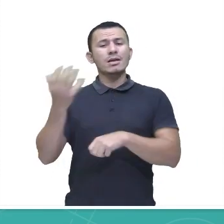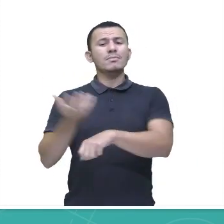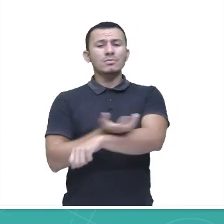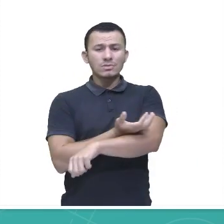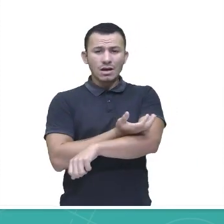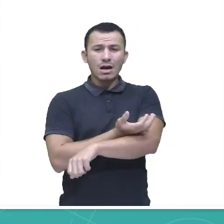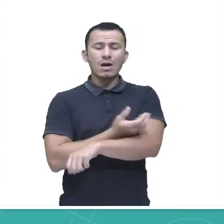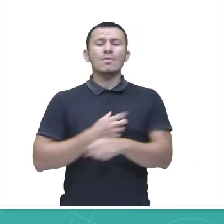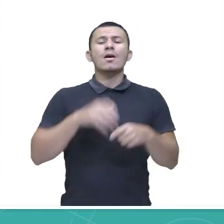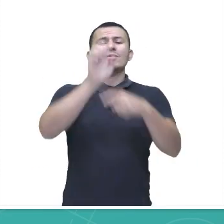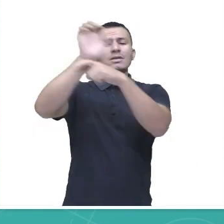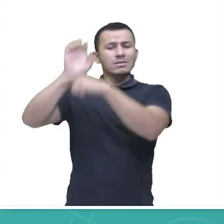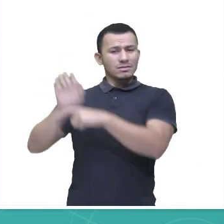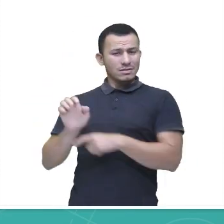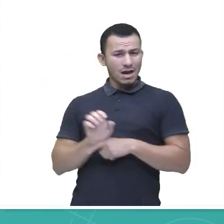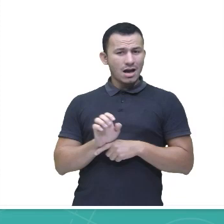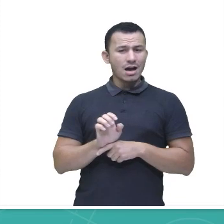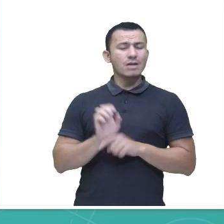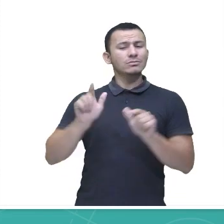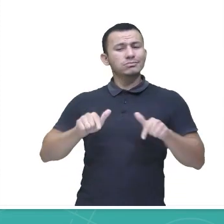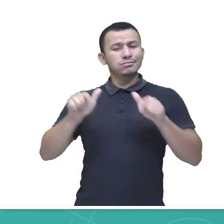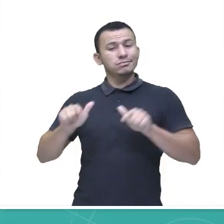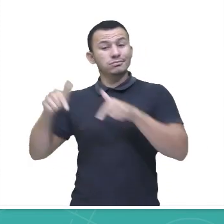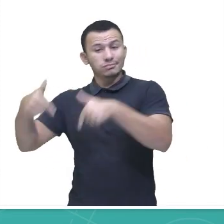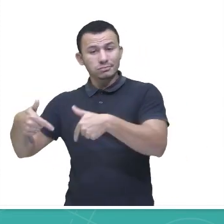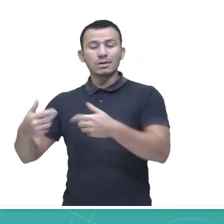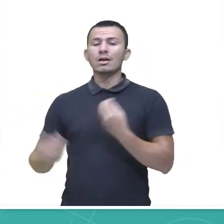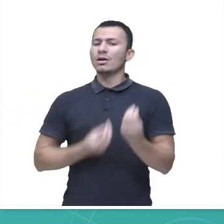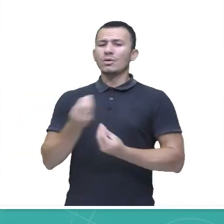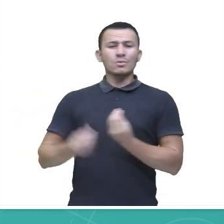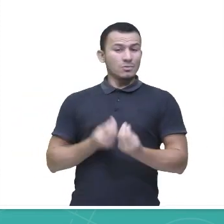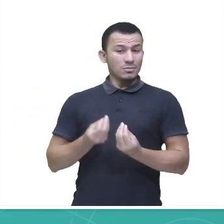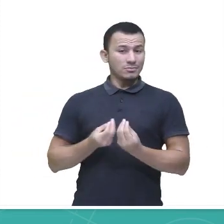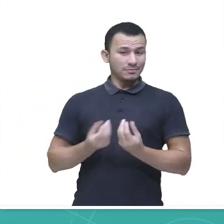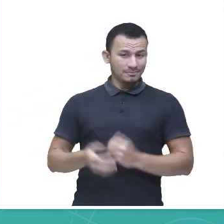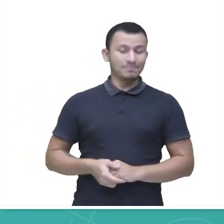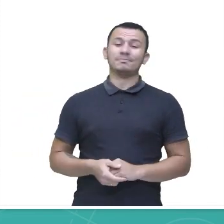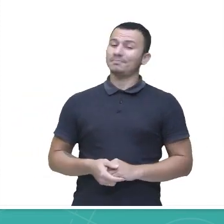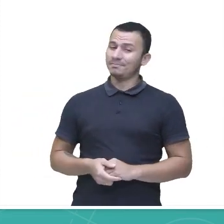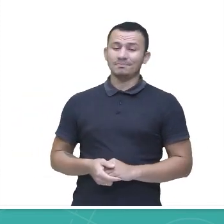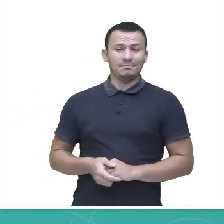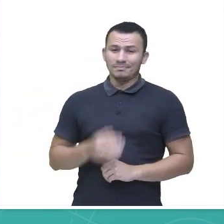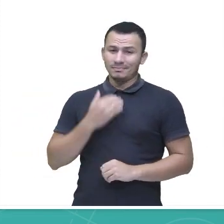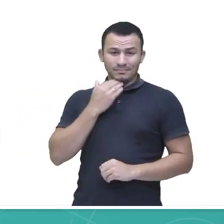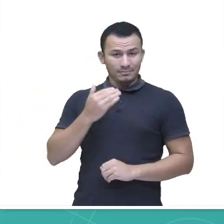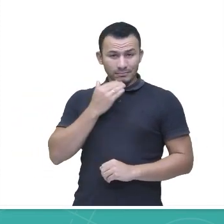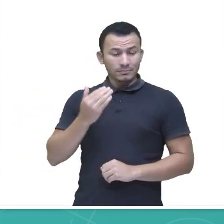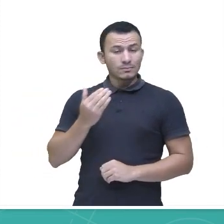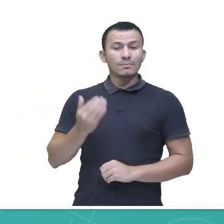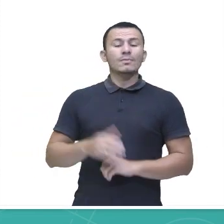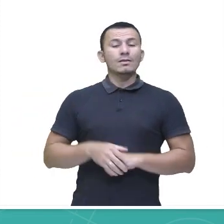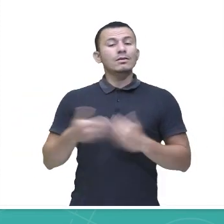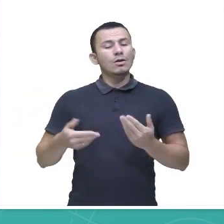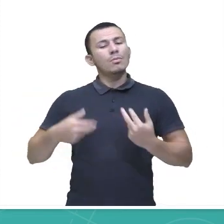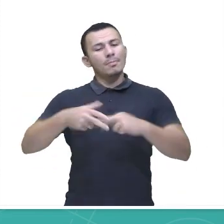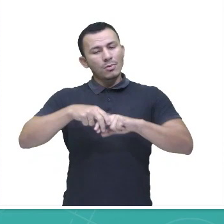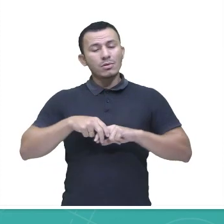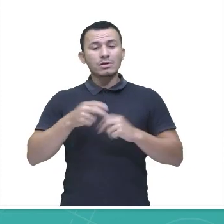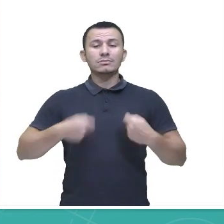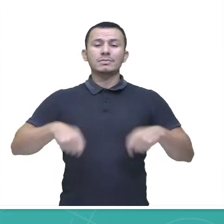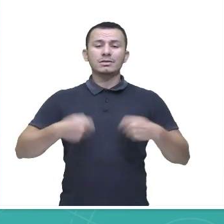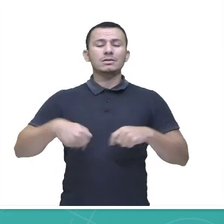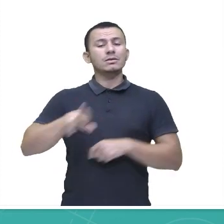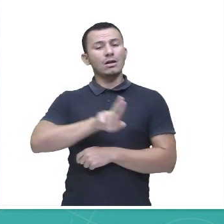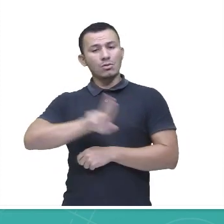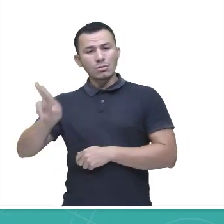aos estados, às ações, não é? Como? Não poderíamos nos referir. Então, precisamos do